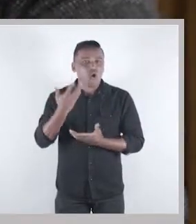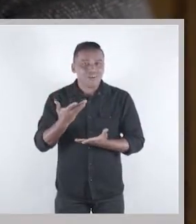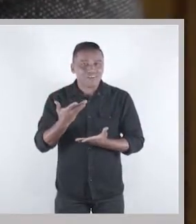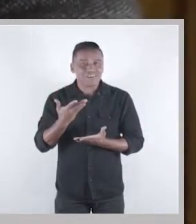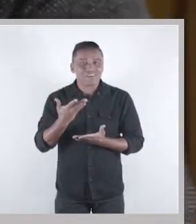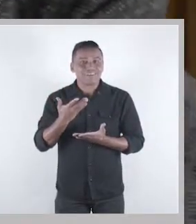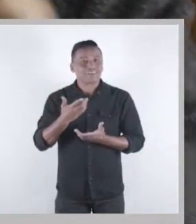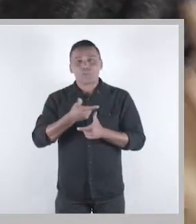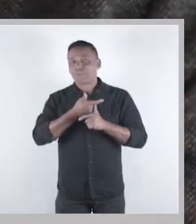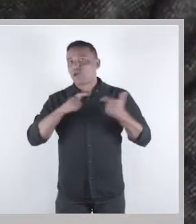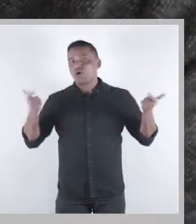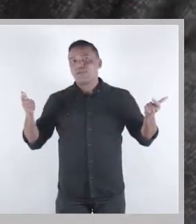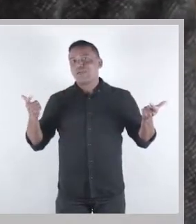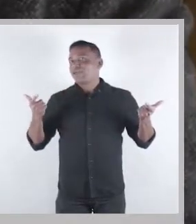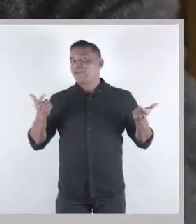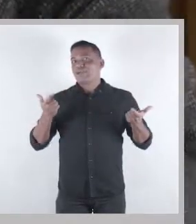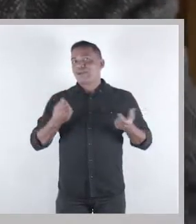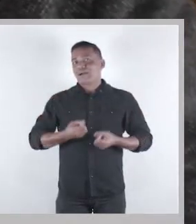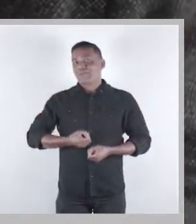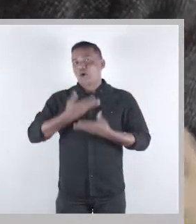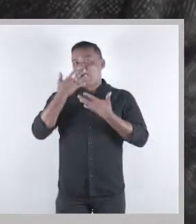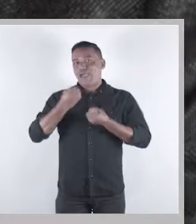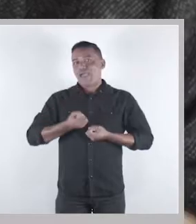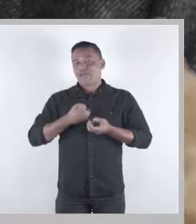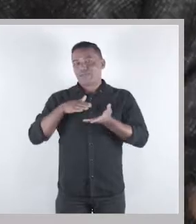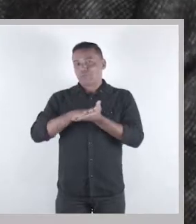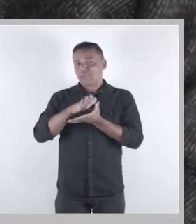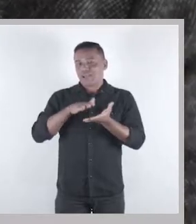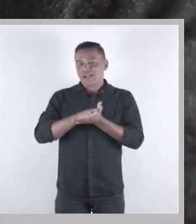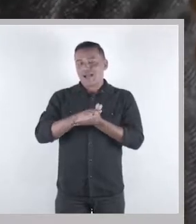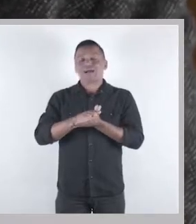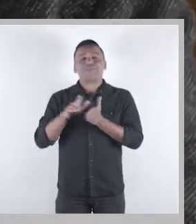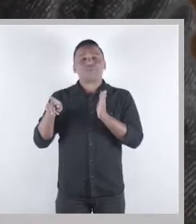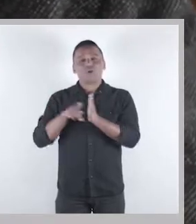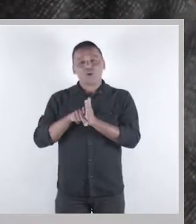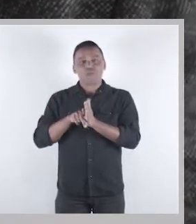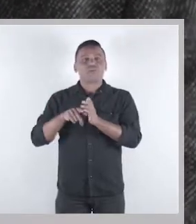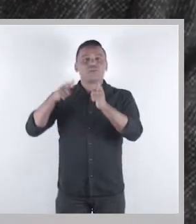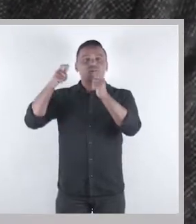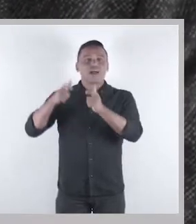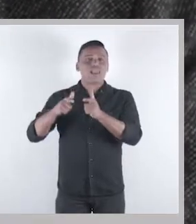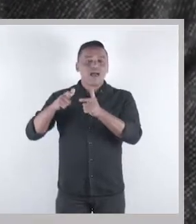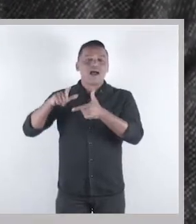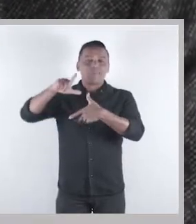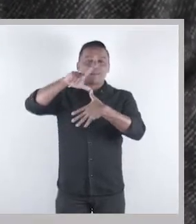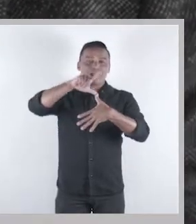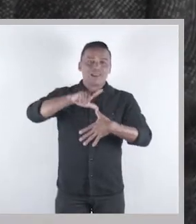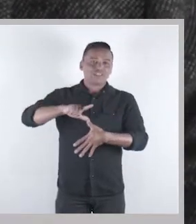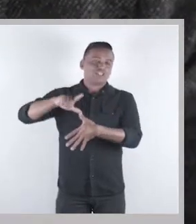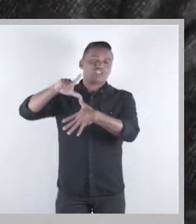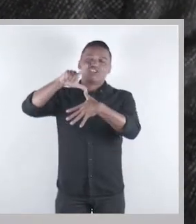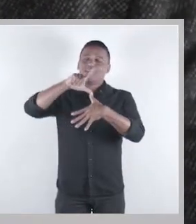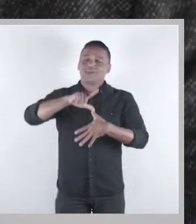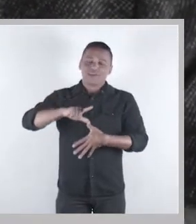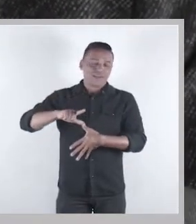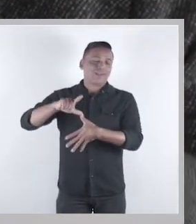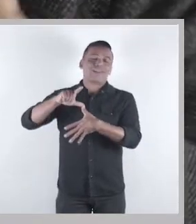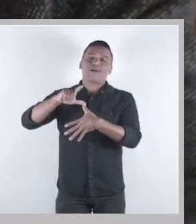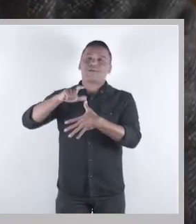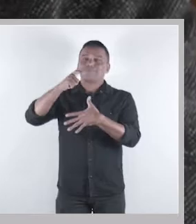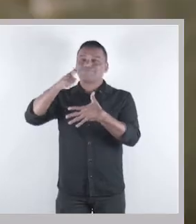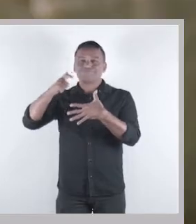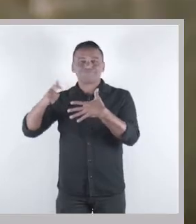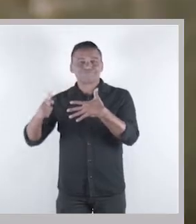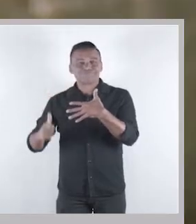até mesmo da Espanha né mas da América Latina né Colômbia Argentina o próprio peru né E aí Esse é